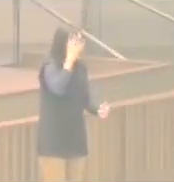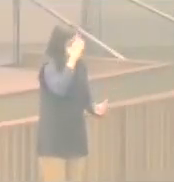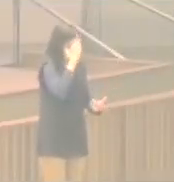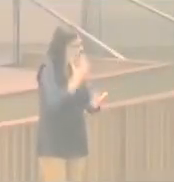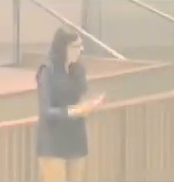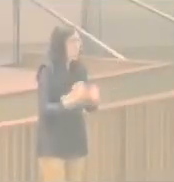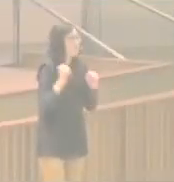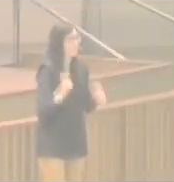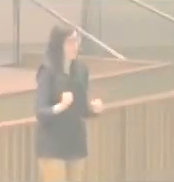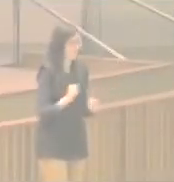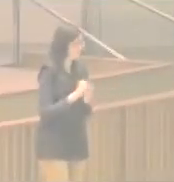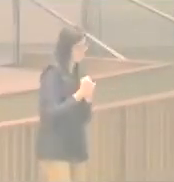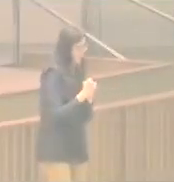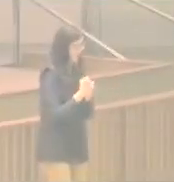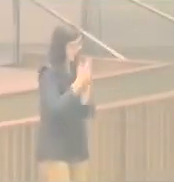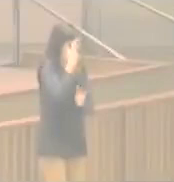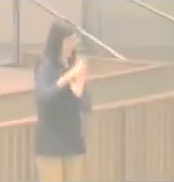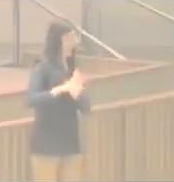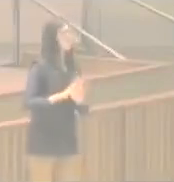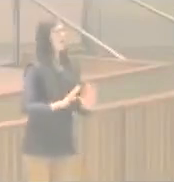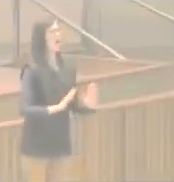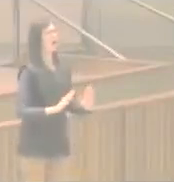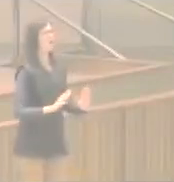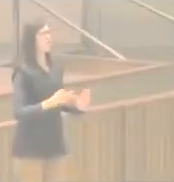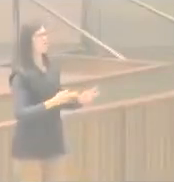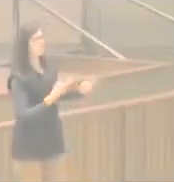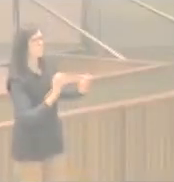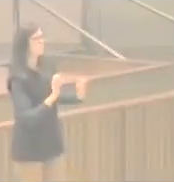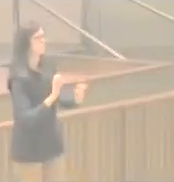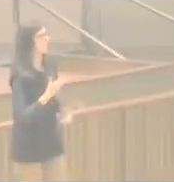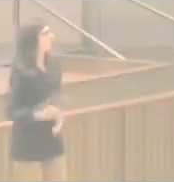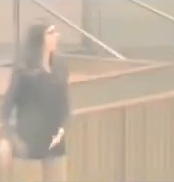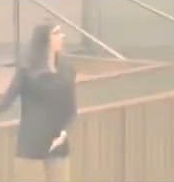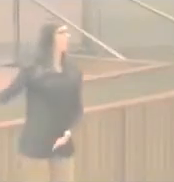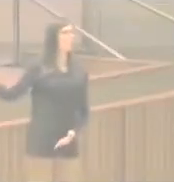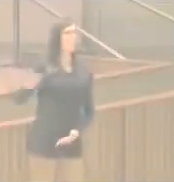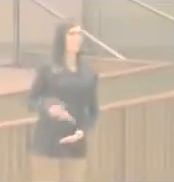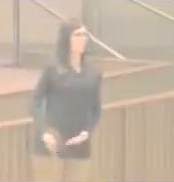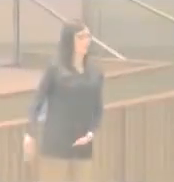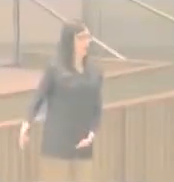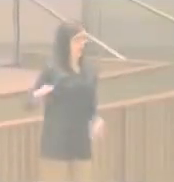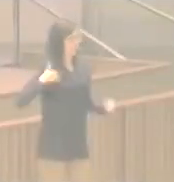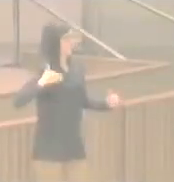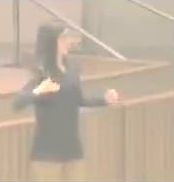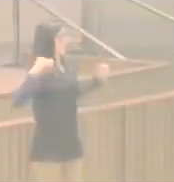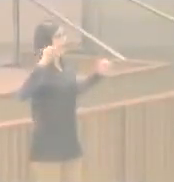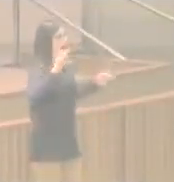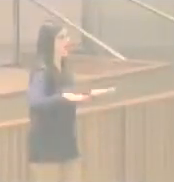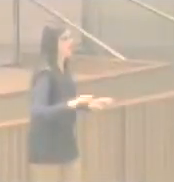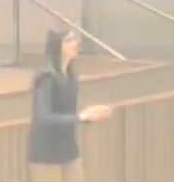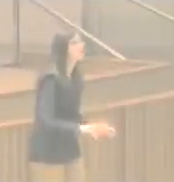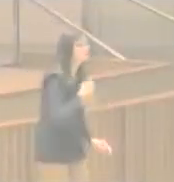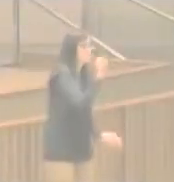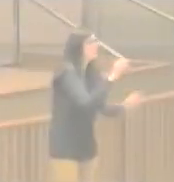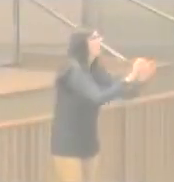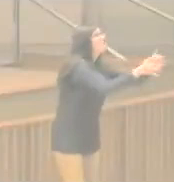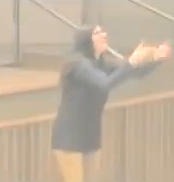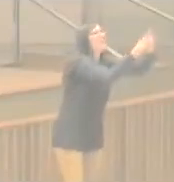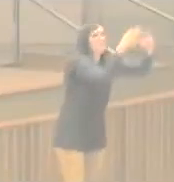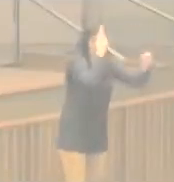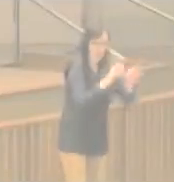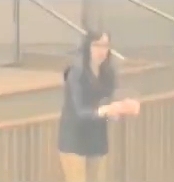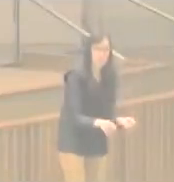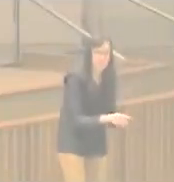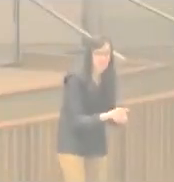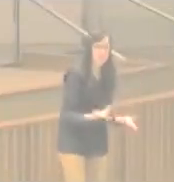pode controlar as circunstâncias. Pode ser poderoso ou pode ser pequenininho. E não